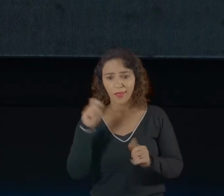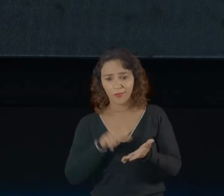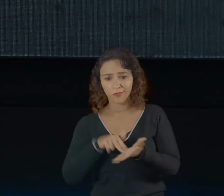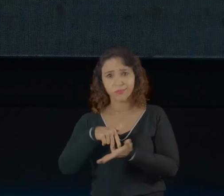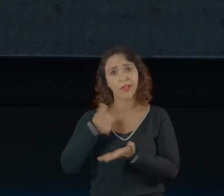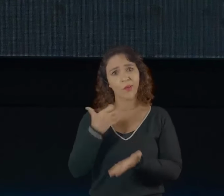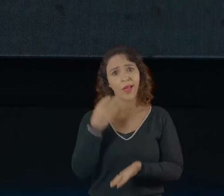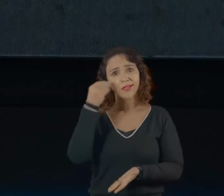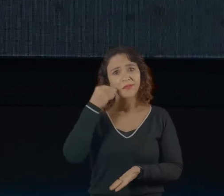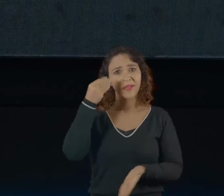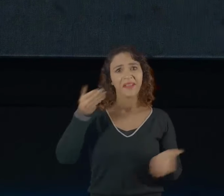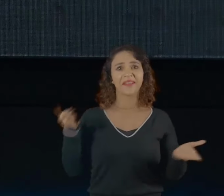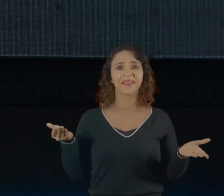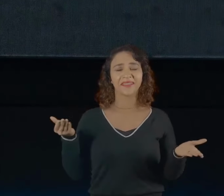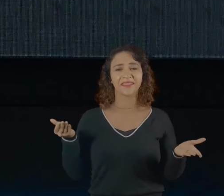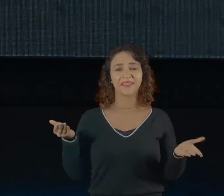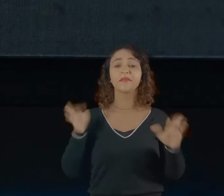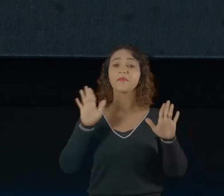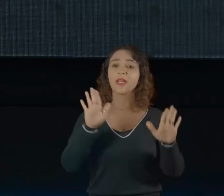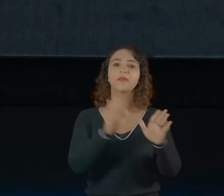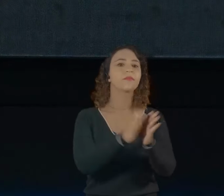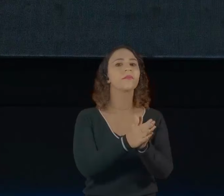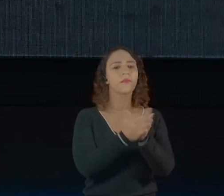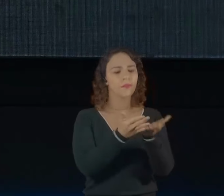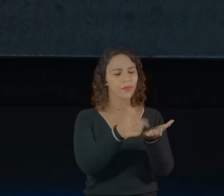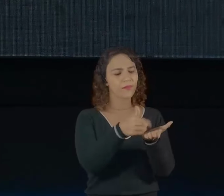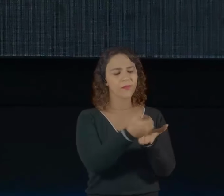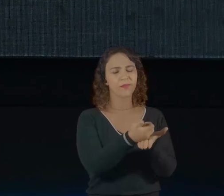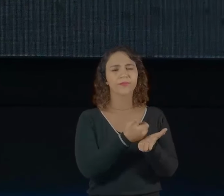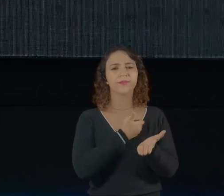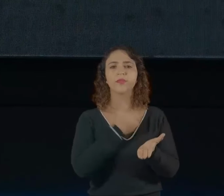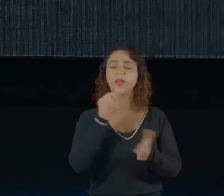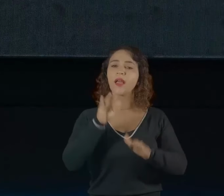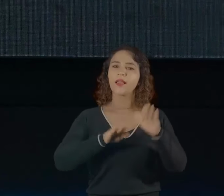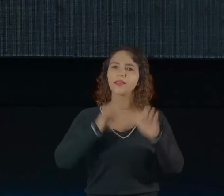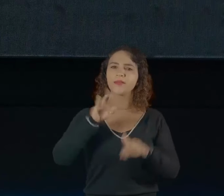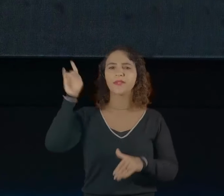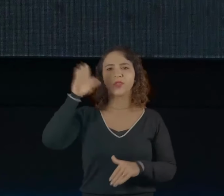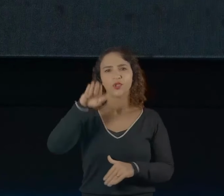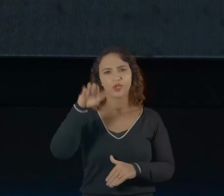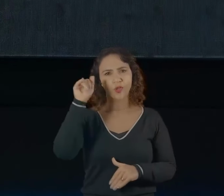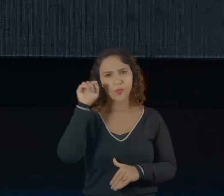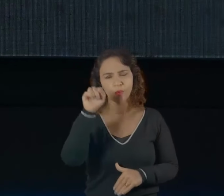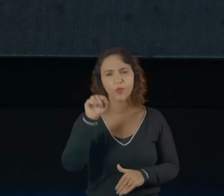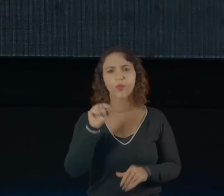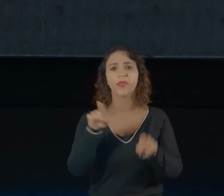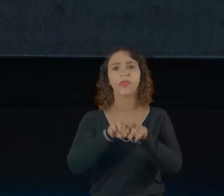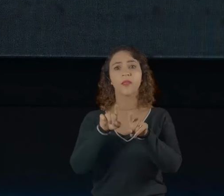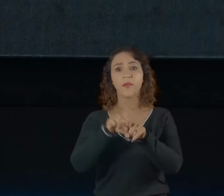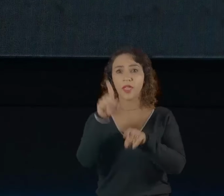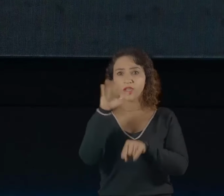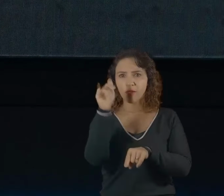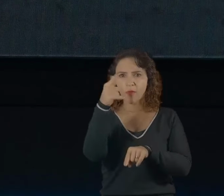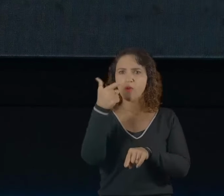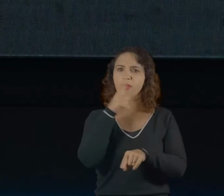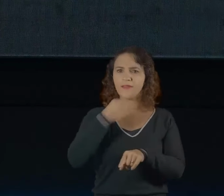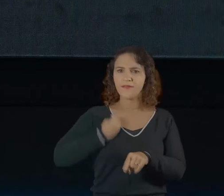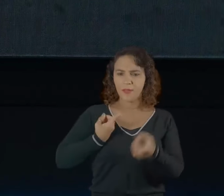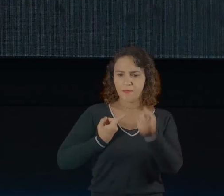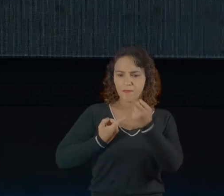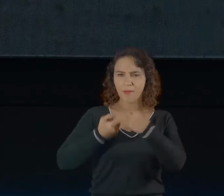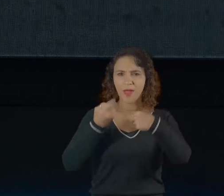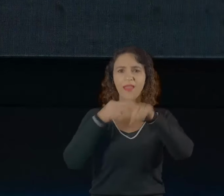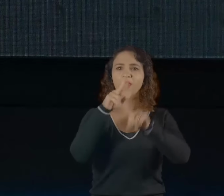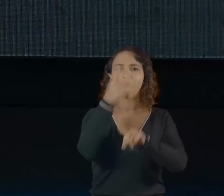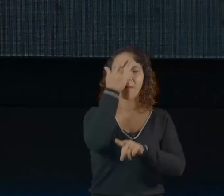Bíblia fala que às vezes o seu chamado e às vezes o sucesso do seu chamado não é